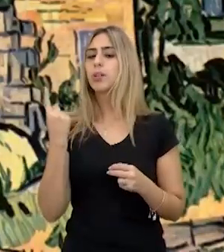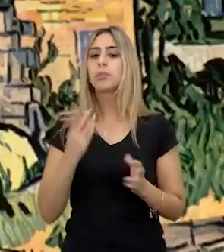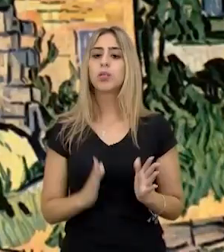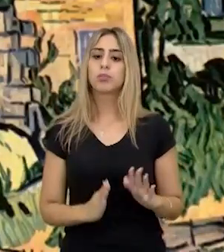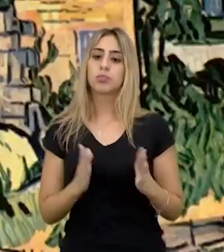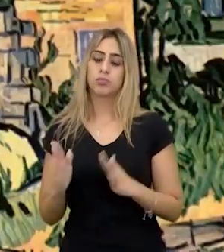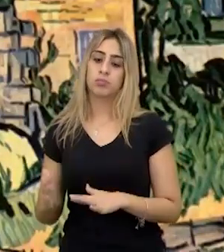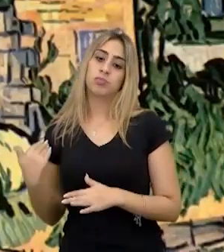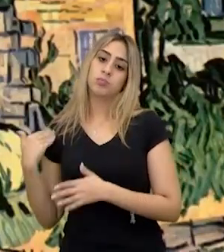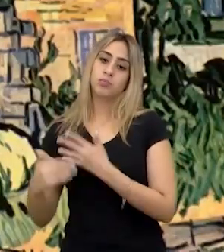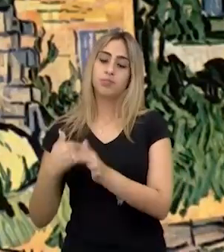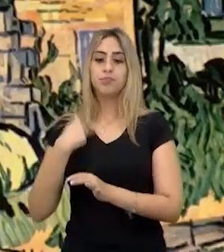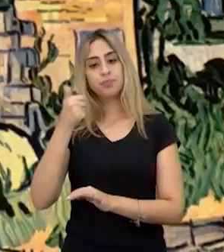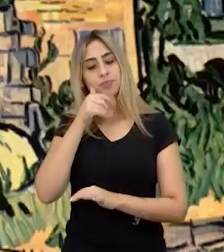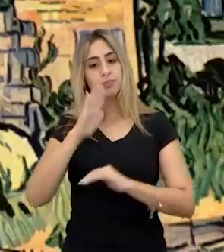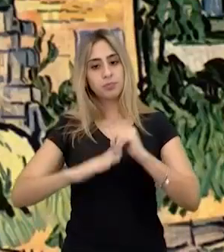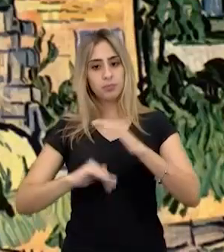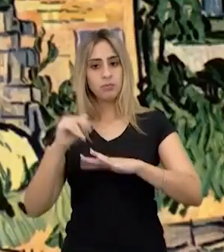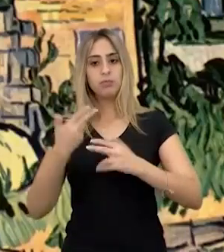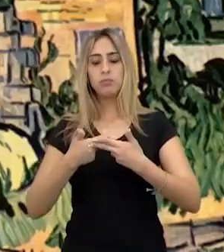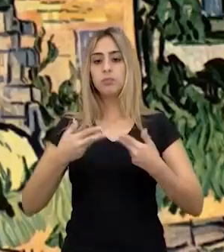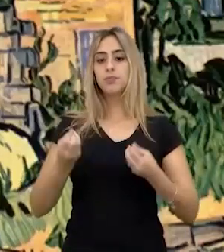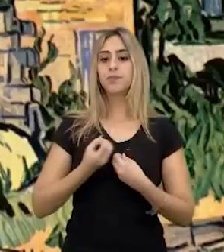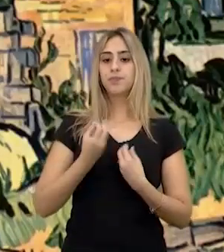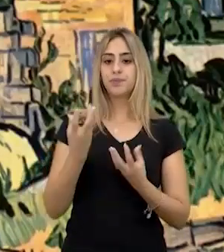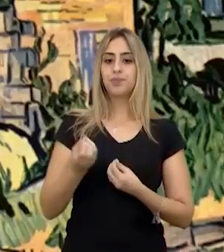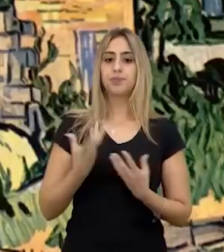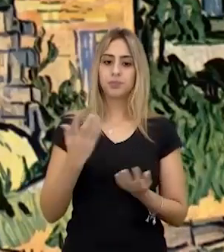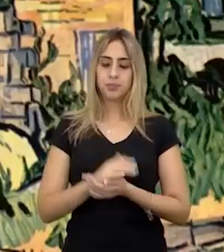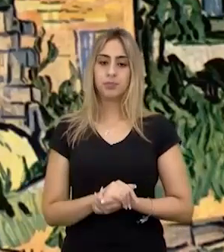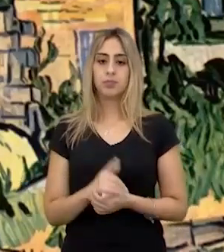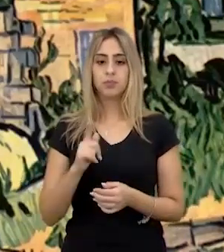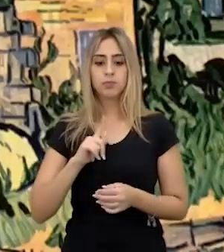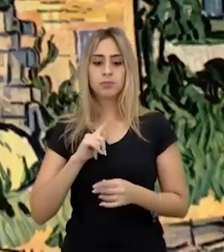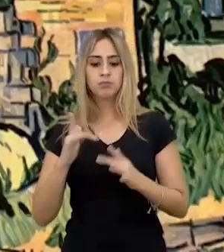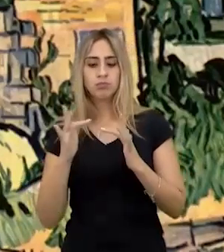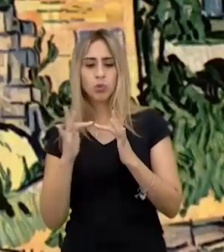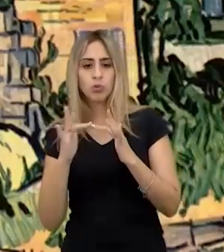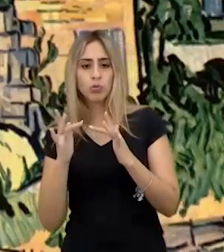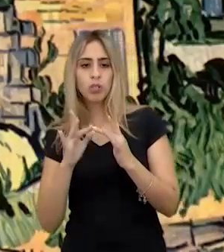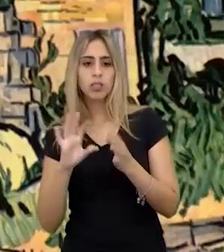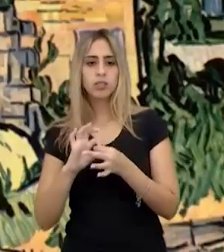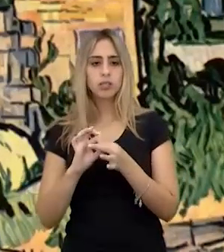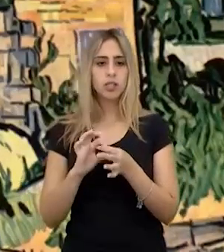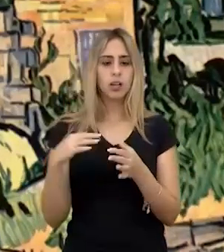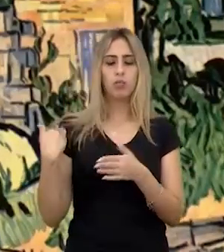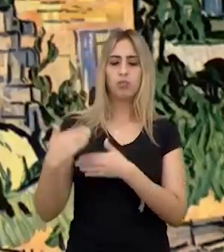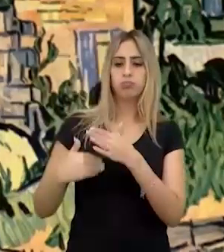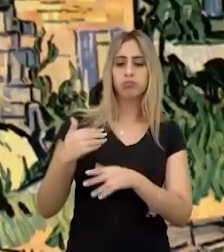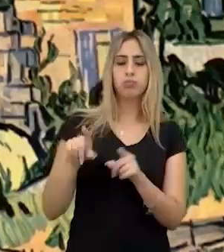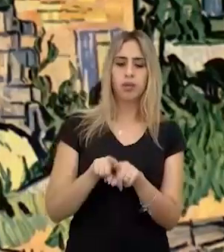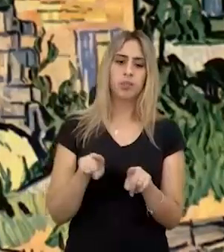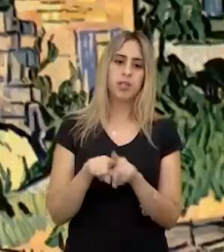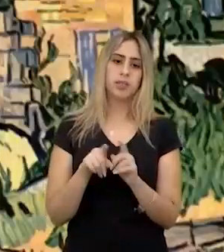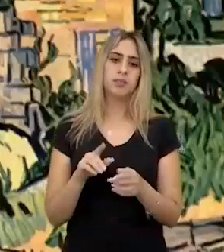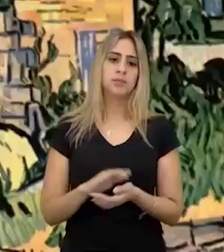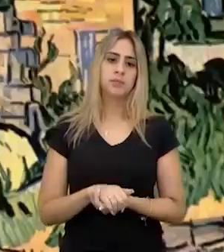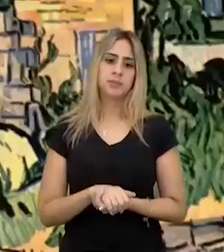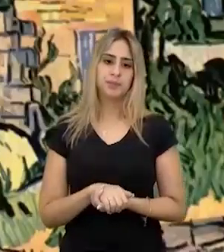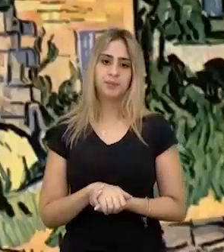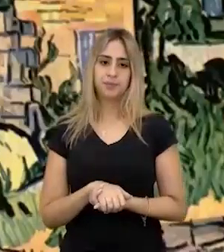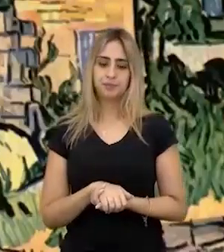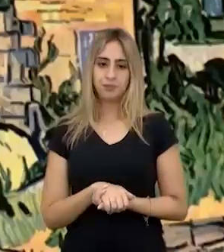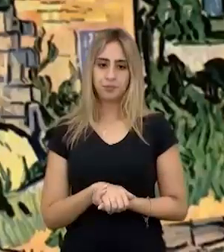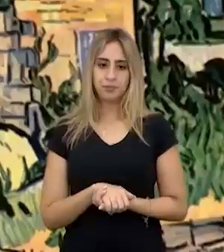E a partir daí, eu tento construir alguma informação, inferir, fazer conexões. Não sei se eu fui muito longe. Exatamente, Pro.